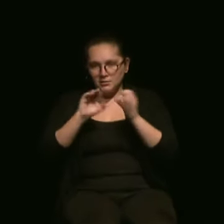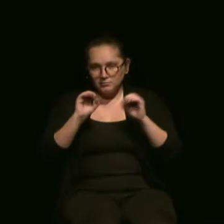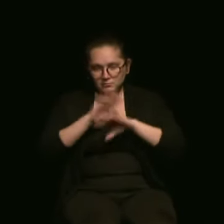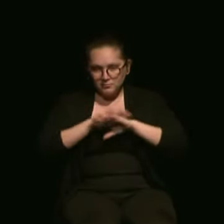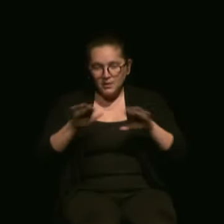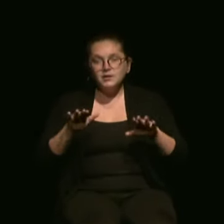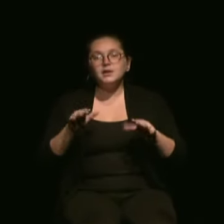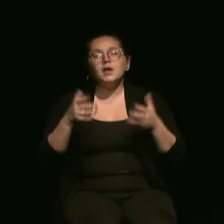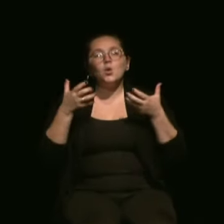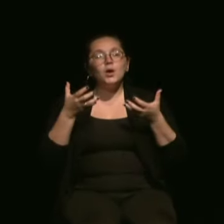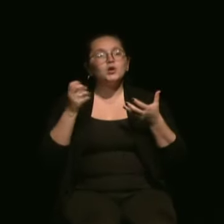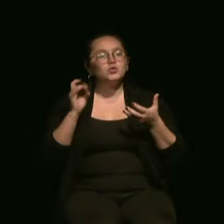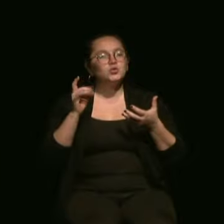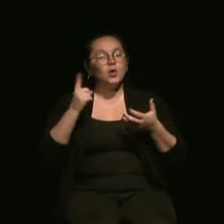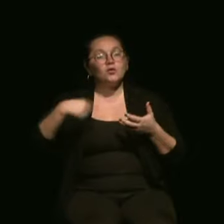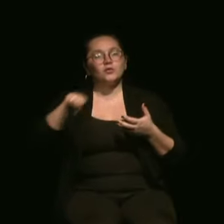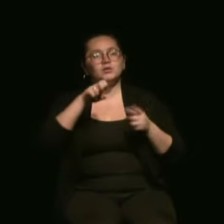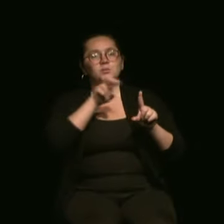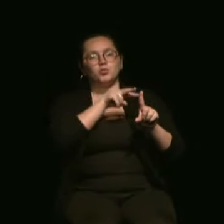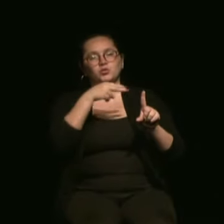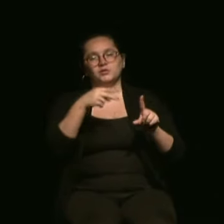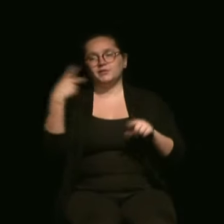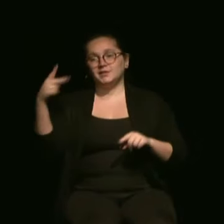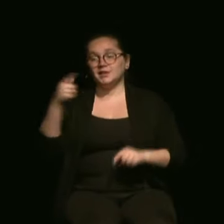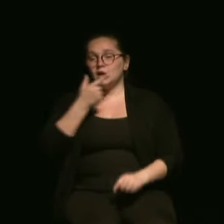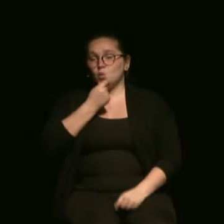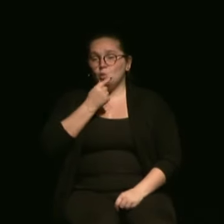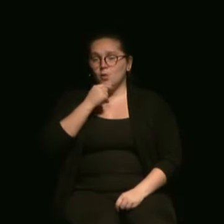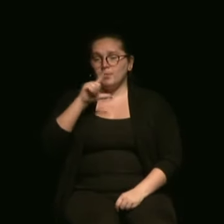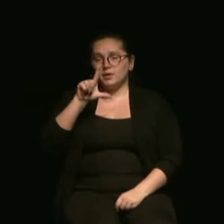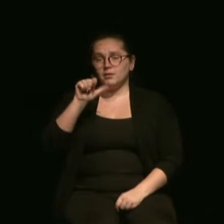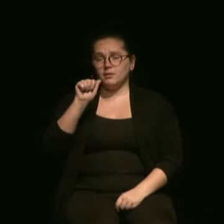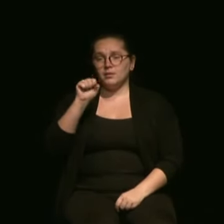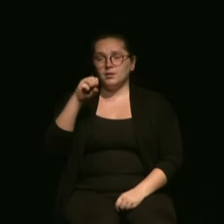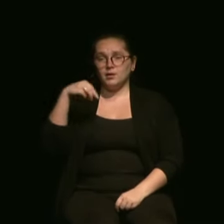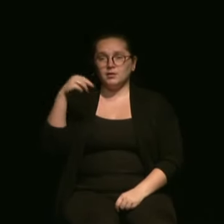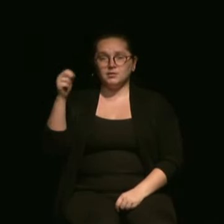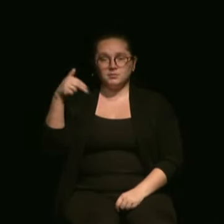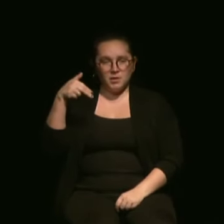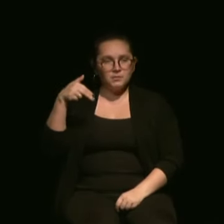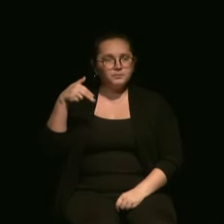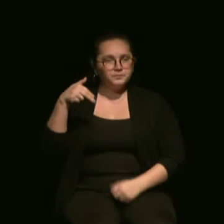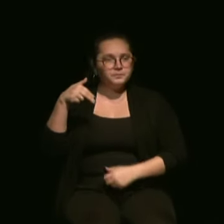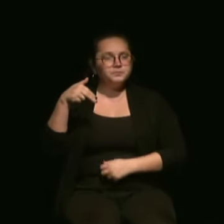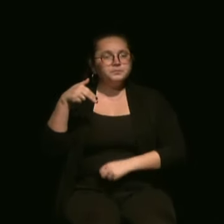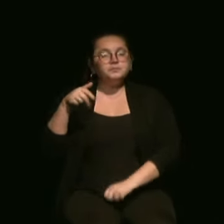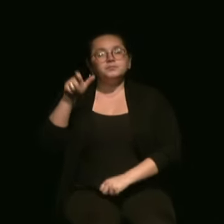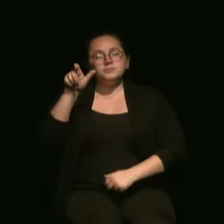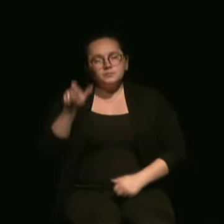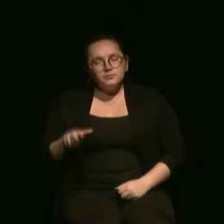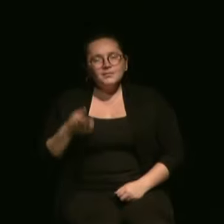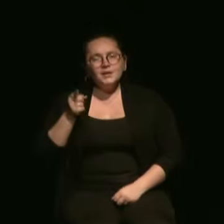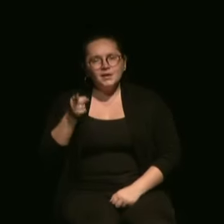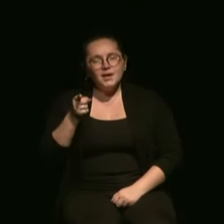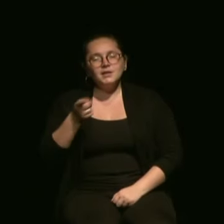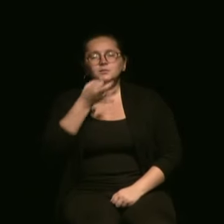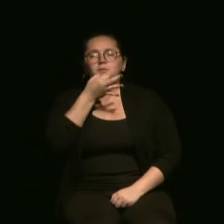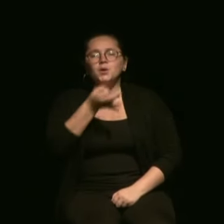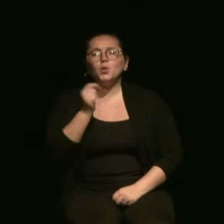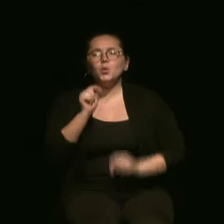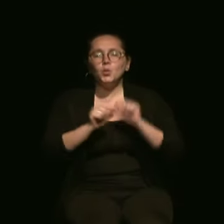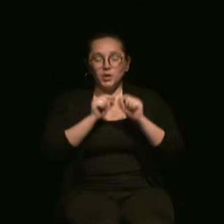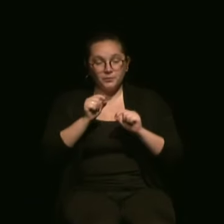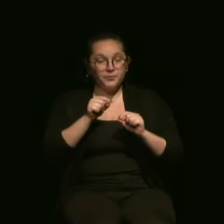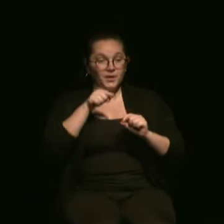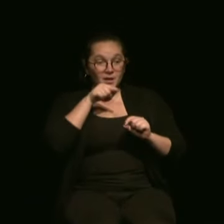quero dar para vocês o ponto de vista do Lanzmann, por que ele diz isso. O Lanzmann, como eu disse para vocês, para ele, o